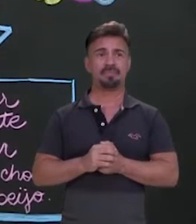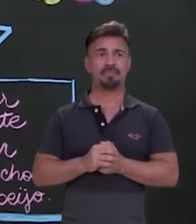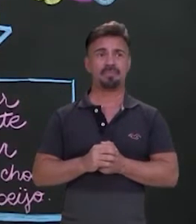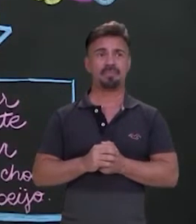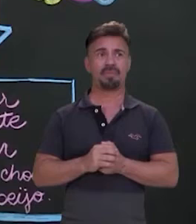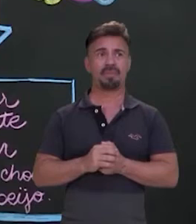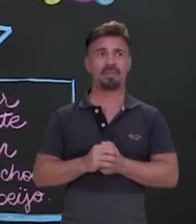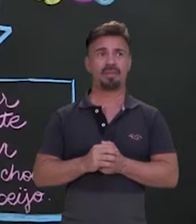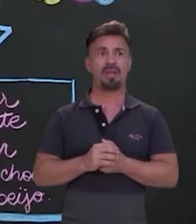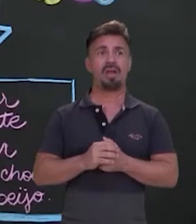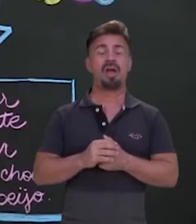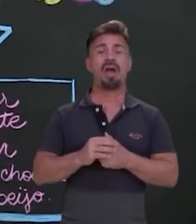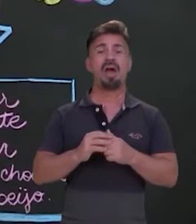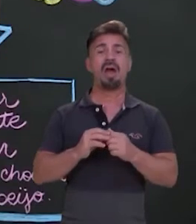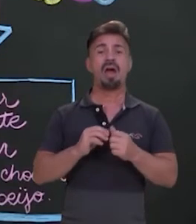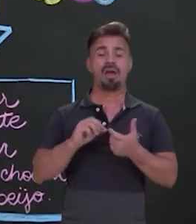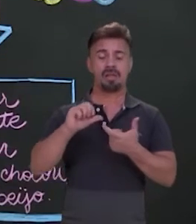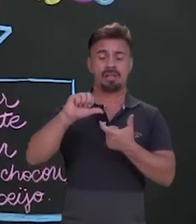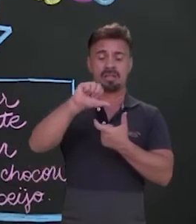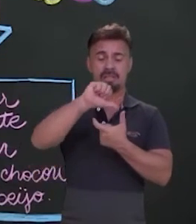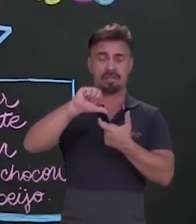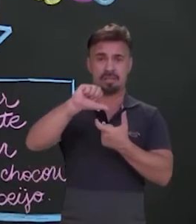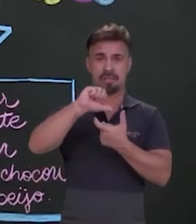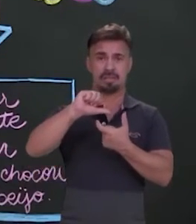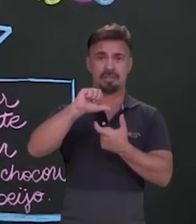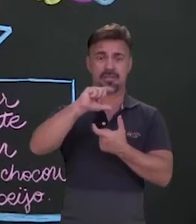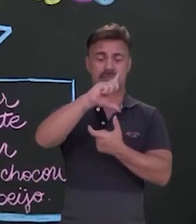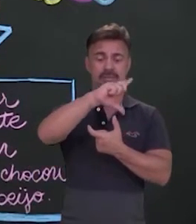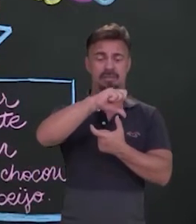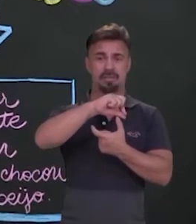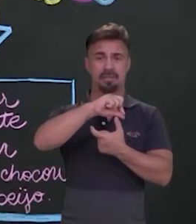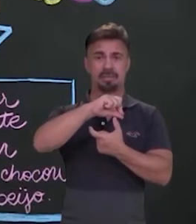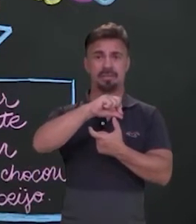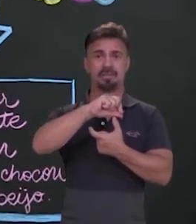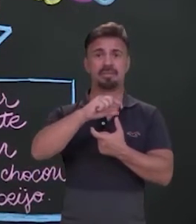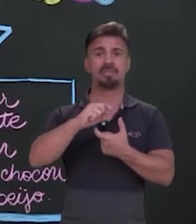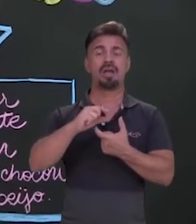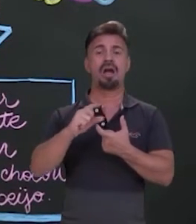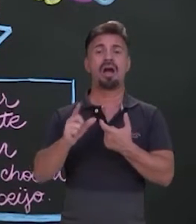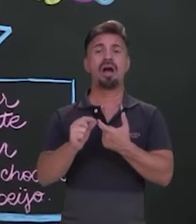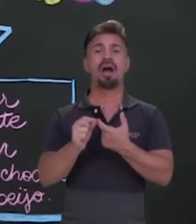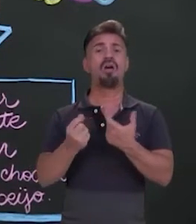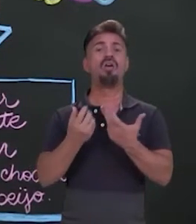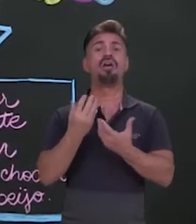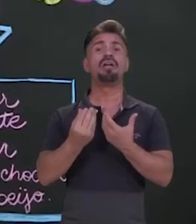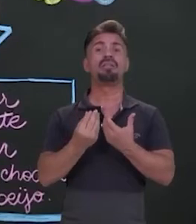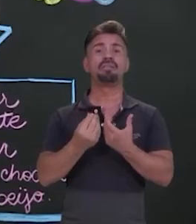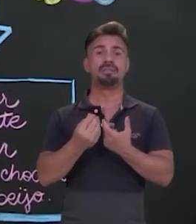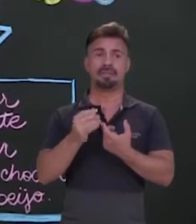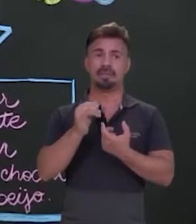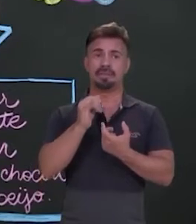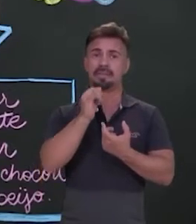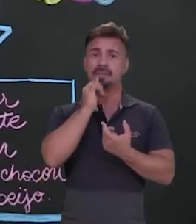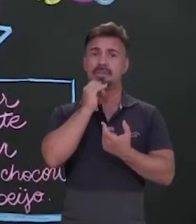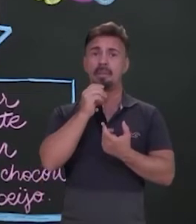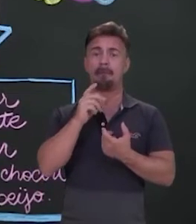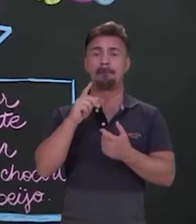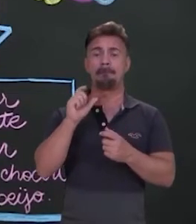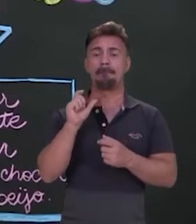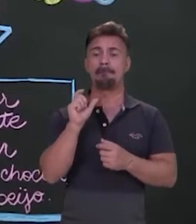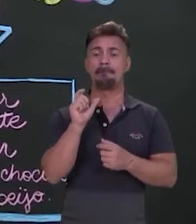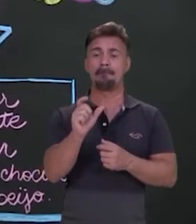sufixo. A derivação prefixal, então, ela acontece quando a gente coloca um prefixo. É o caso da